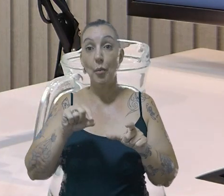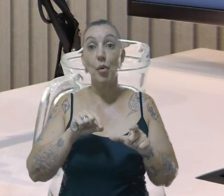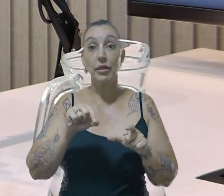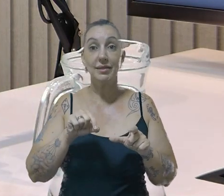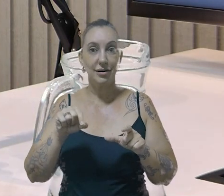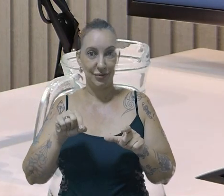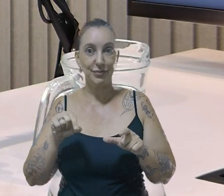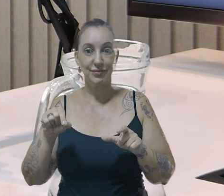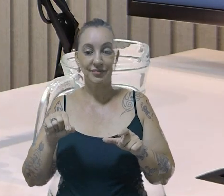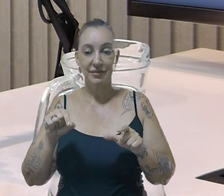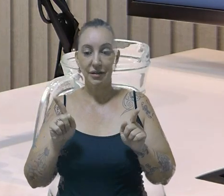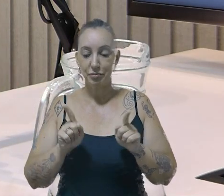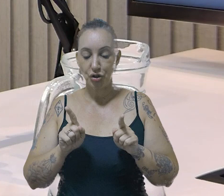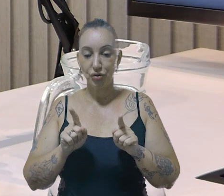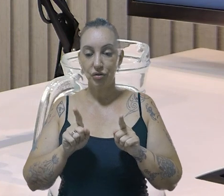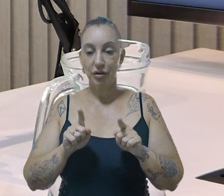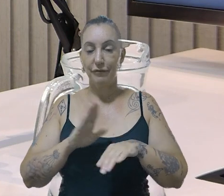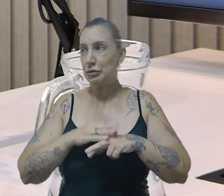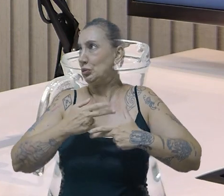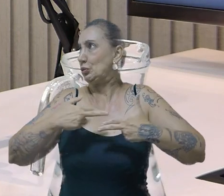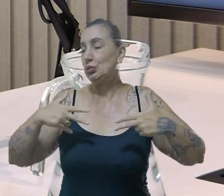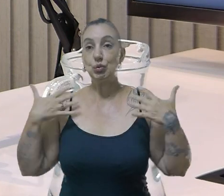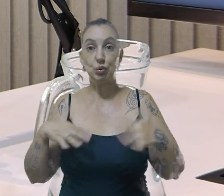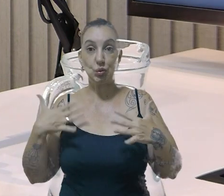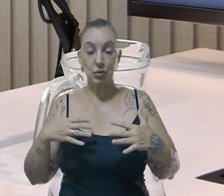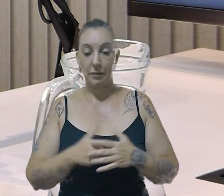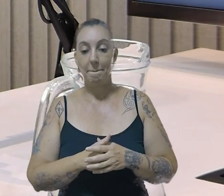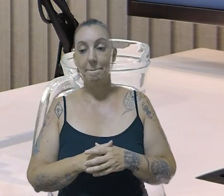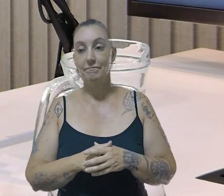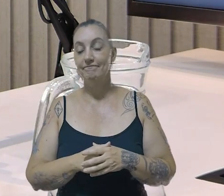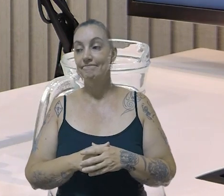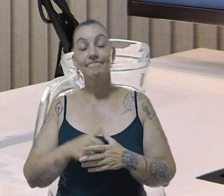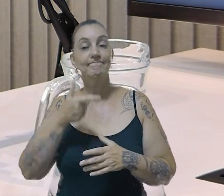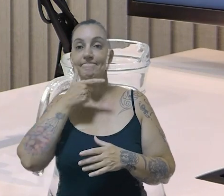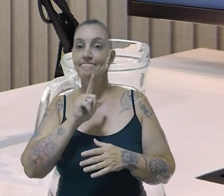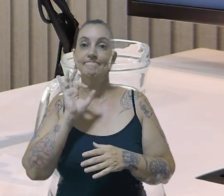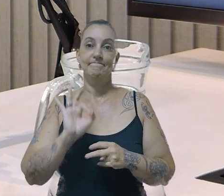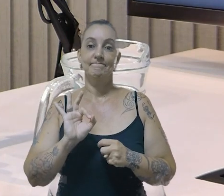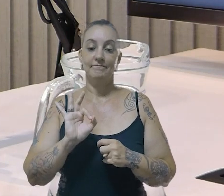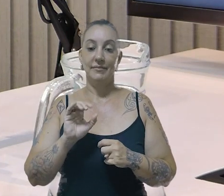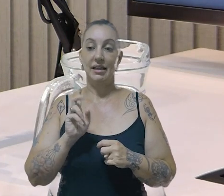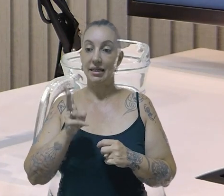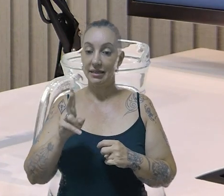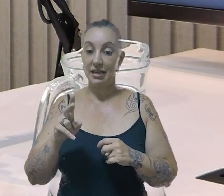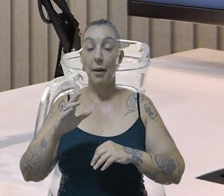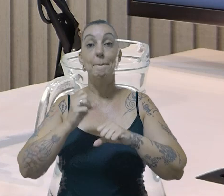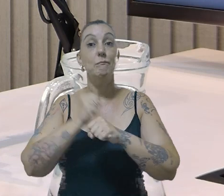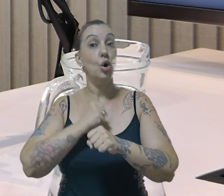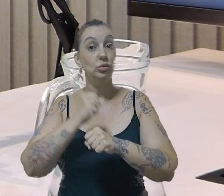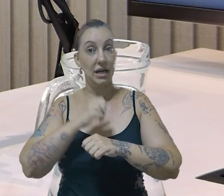e pequenininhas e fazendo 1 milhão de coisas assim e aí ele realmente não tem esse domínio a coisa dele ainda é a montagem